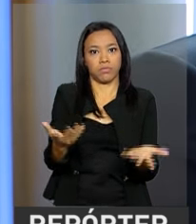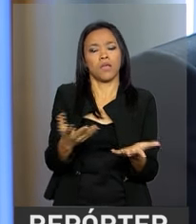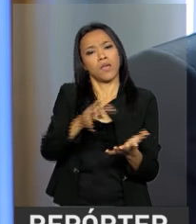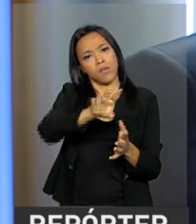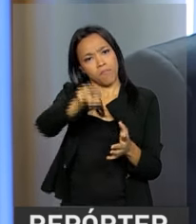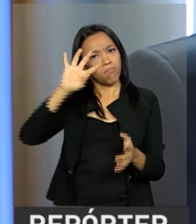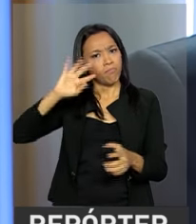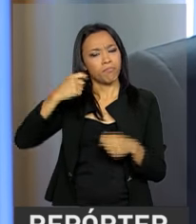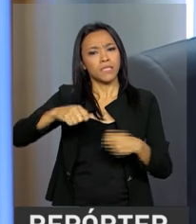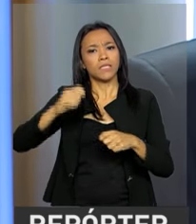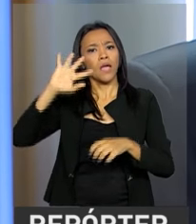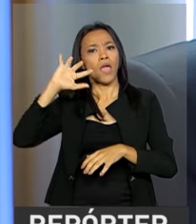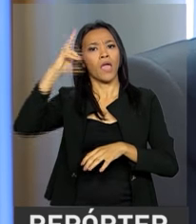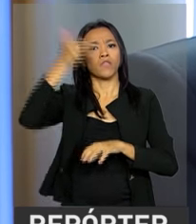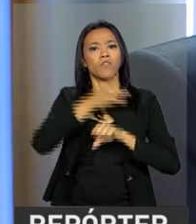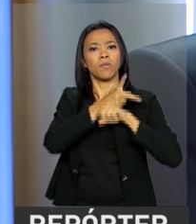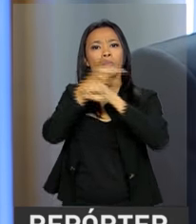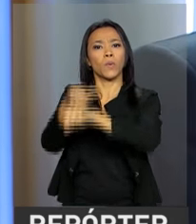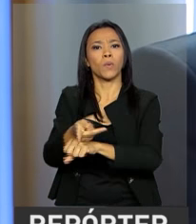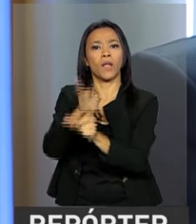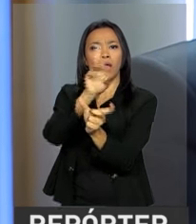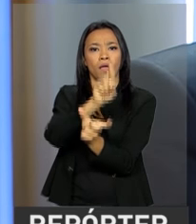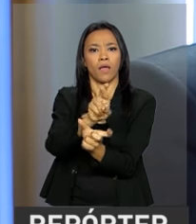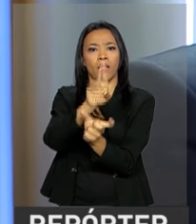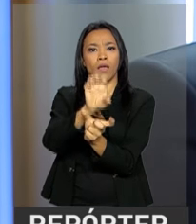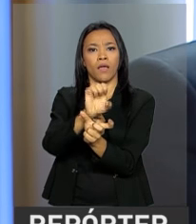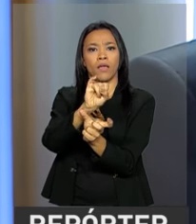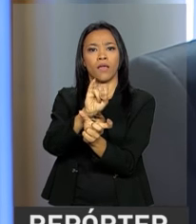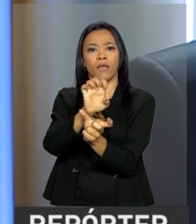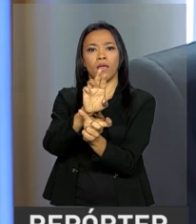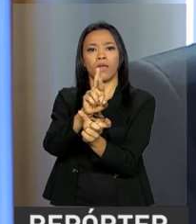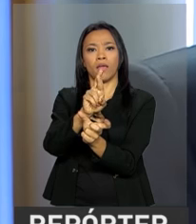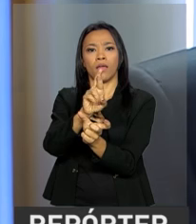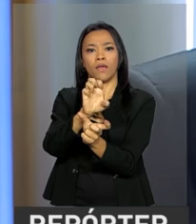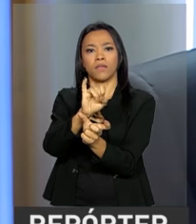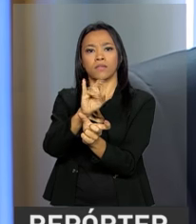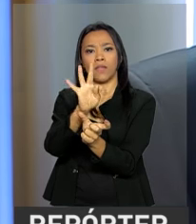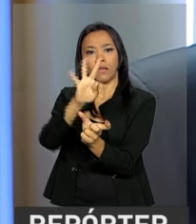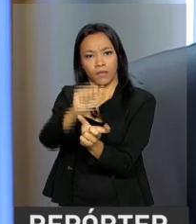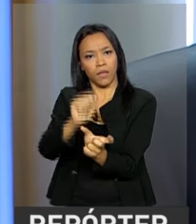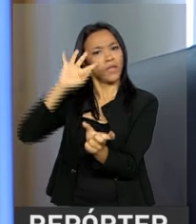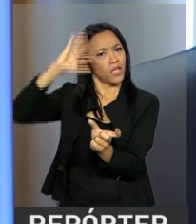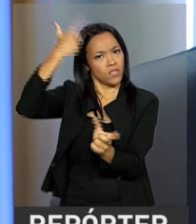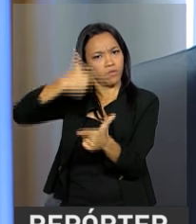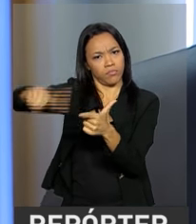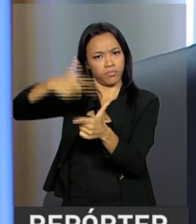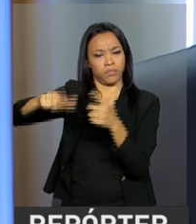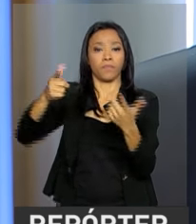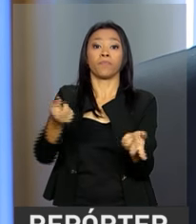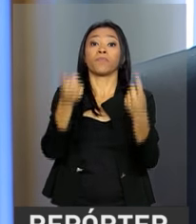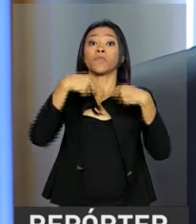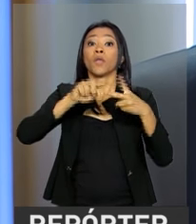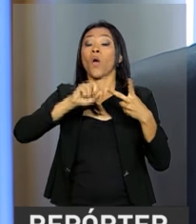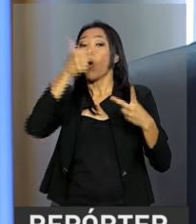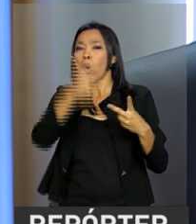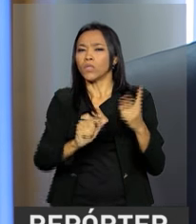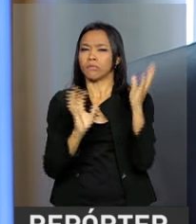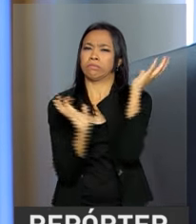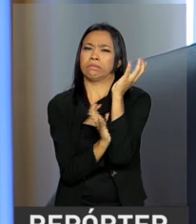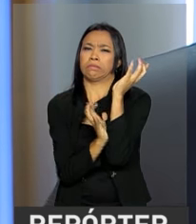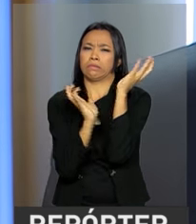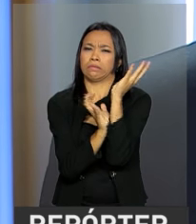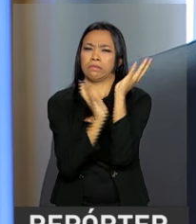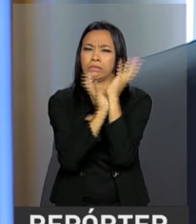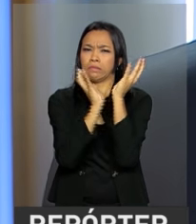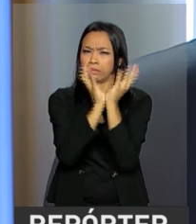receita e voltar de novo a trabalhar consumir com tranquilidade medidas de desburocratização